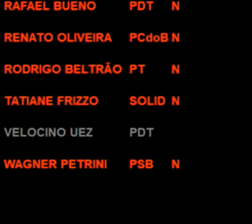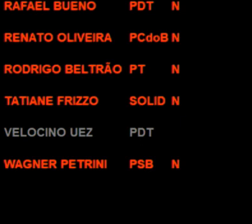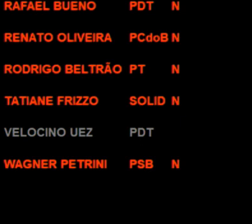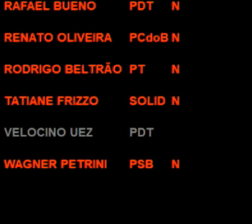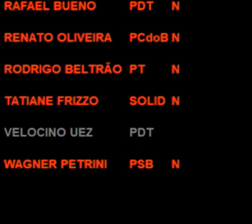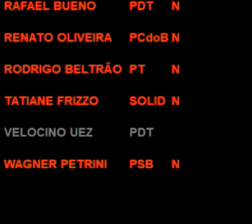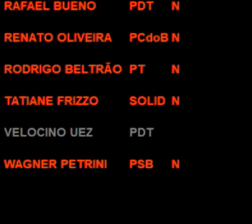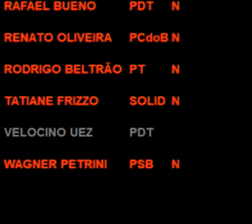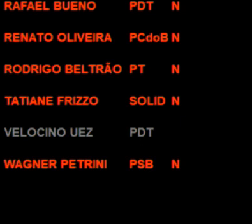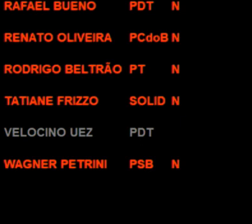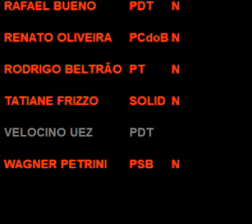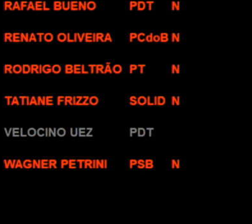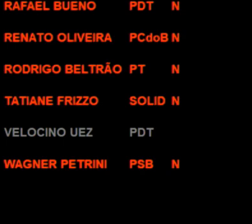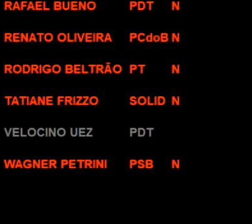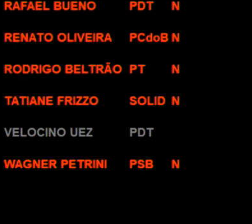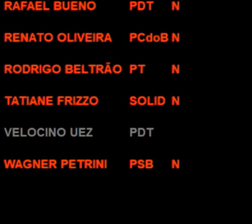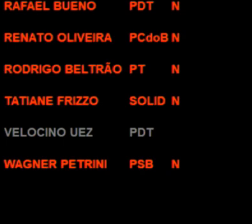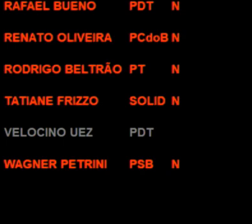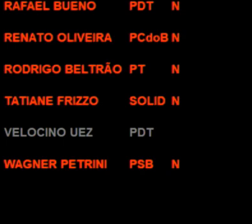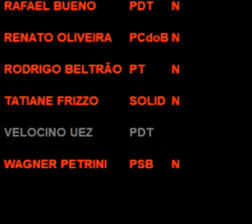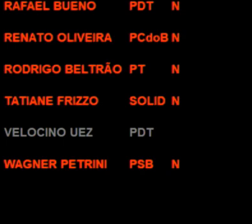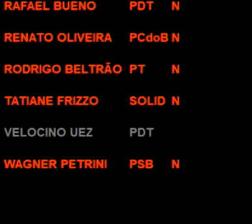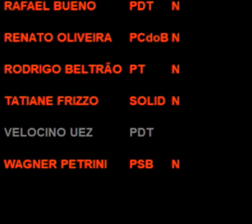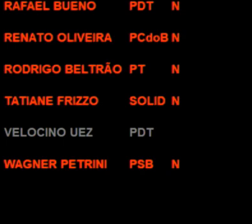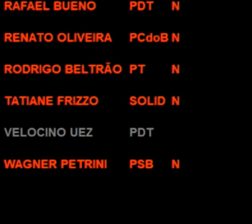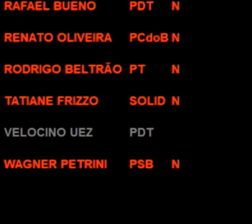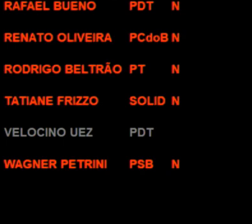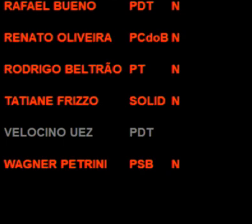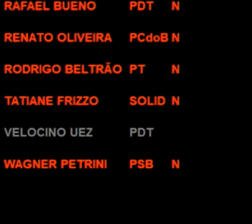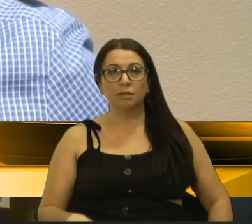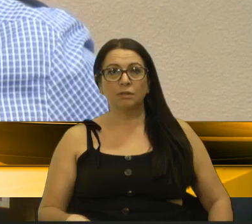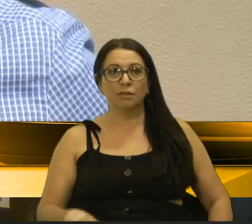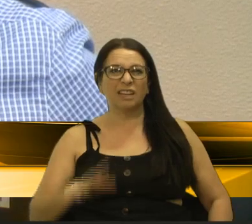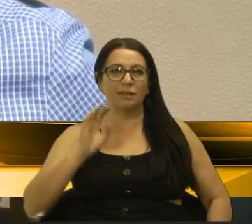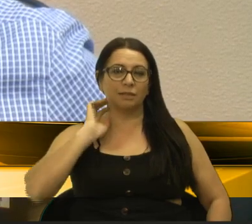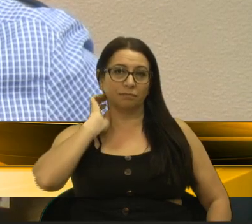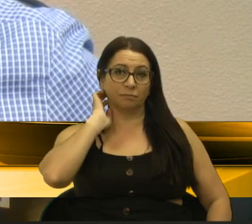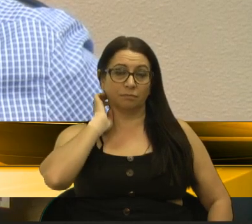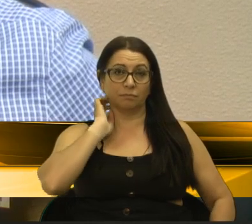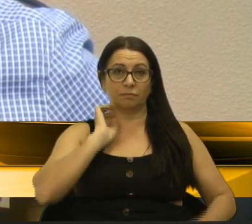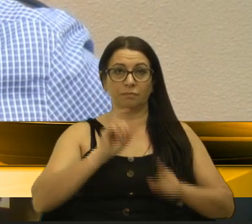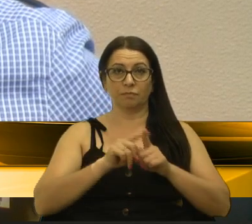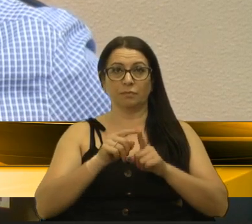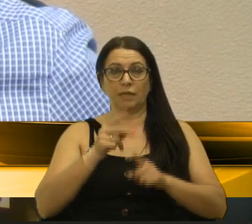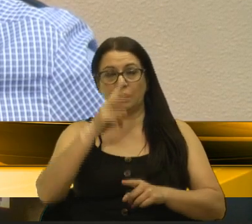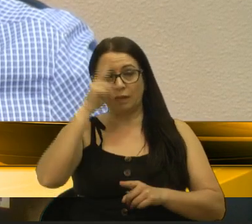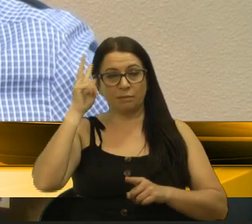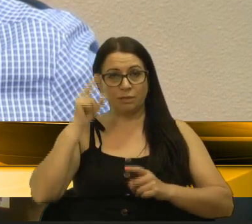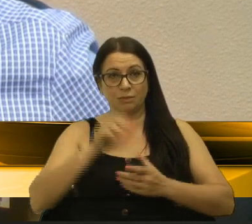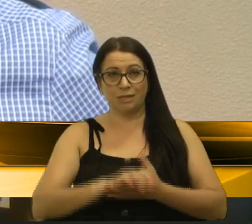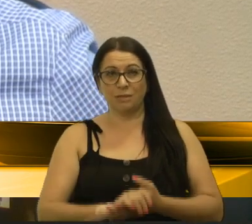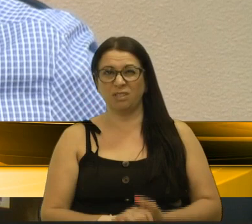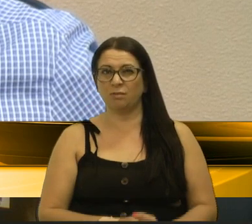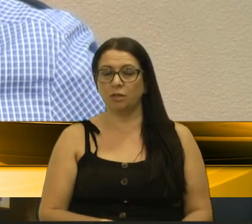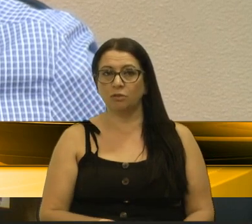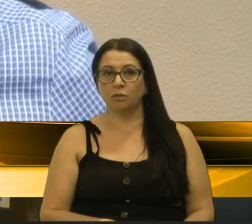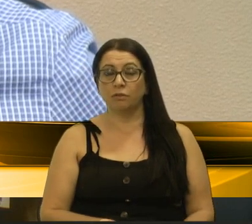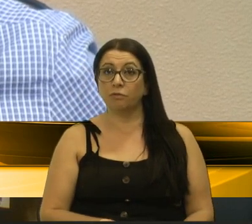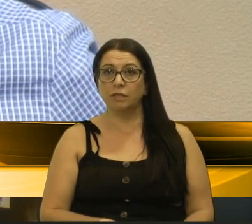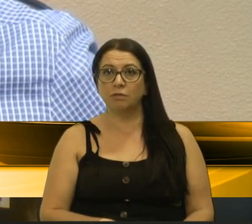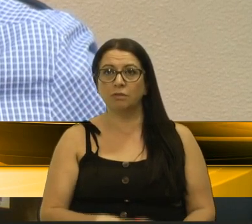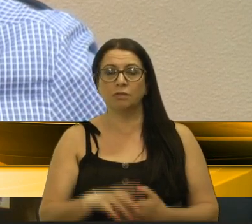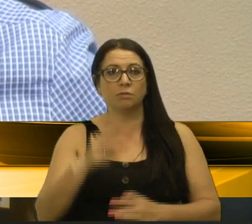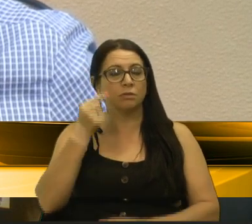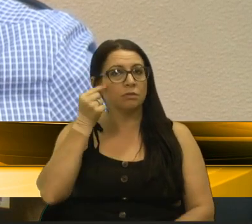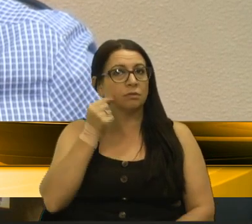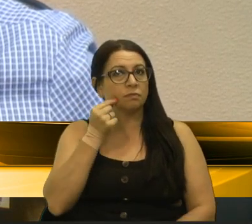Encerrado o registro dos votos. Vereador Velocino Ex vota não. Vereador Arlindo Bandeira solicitou